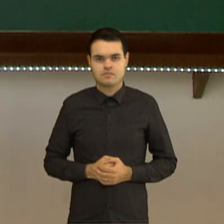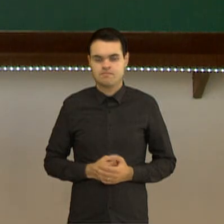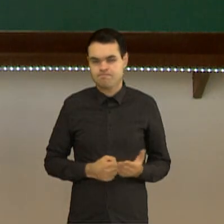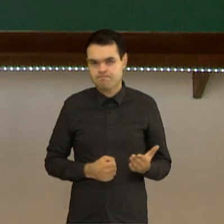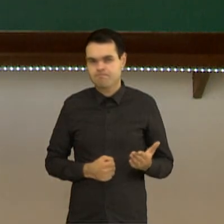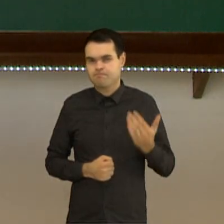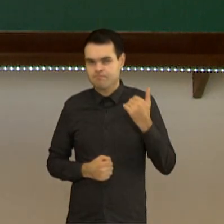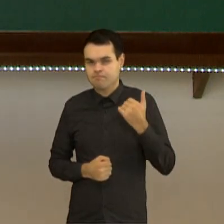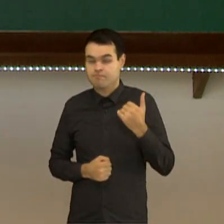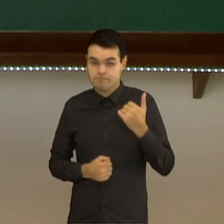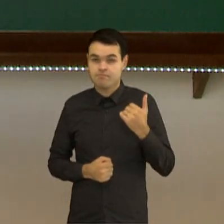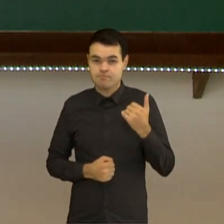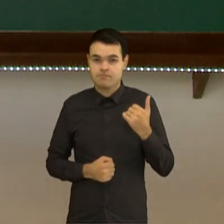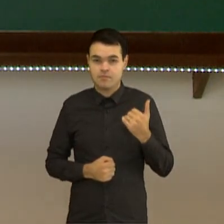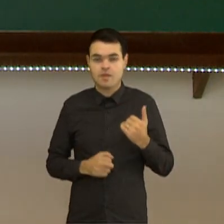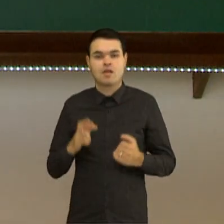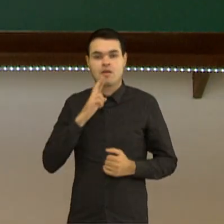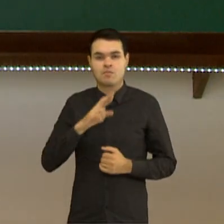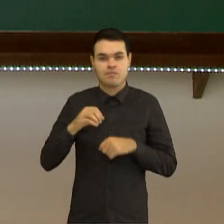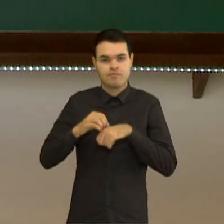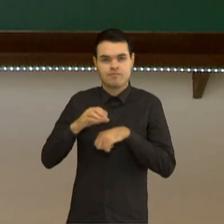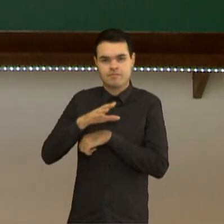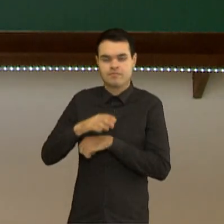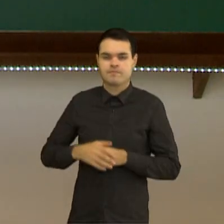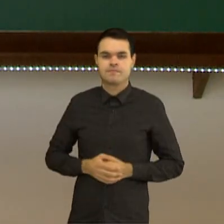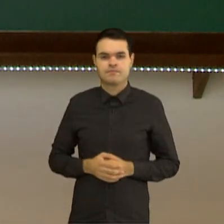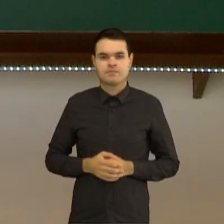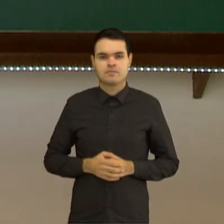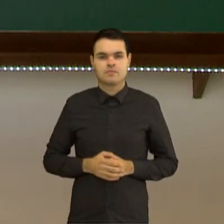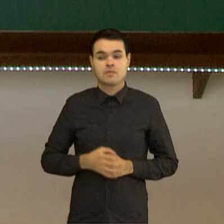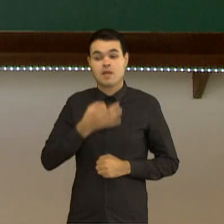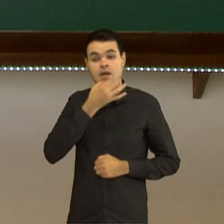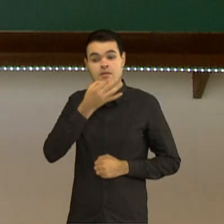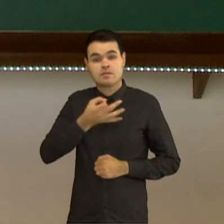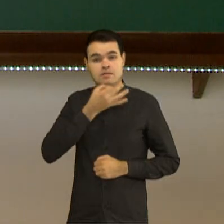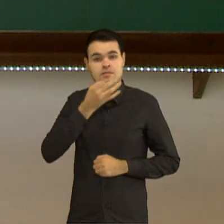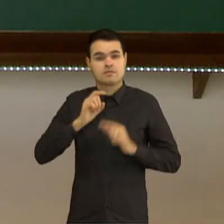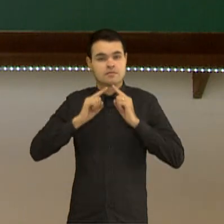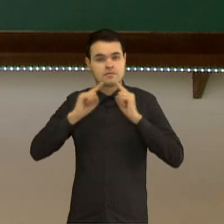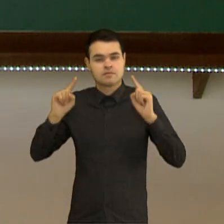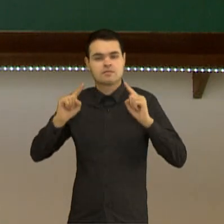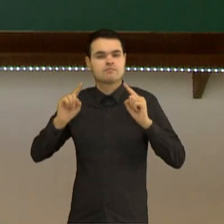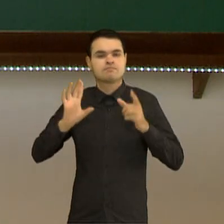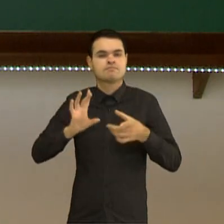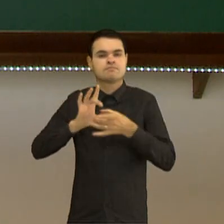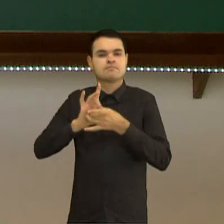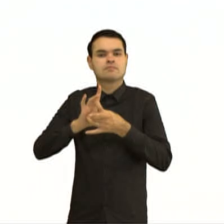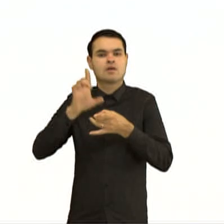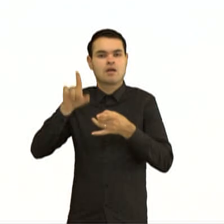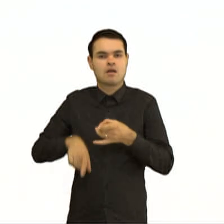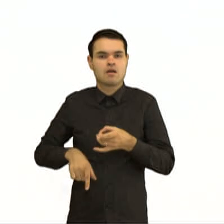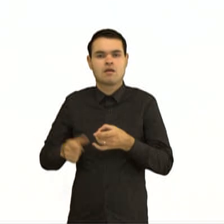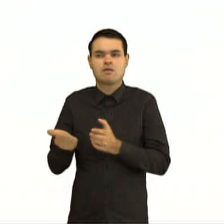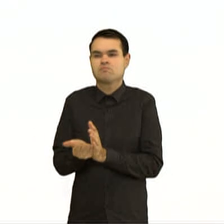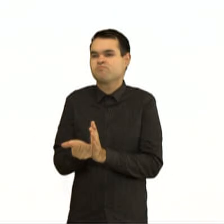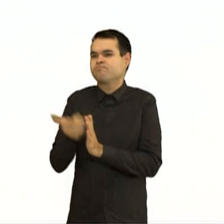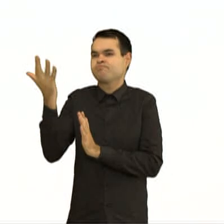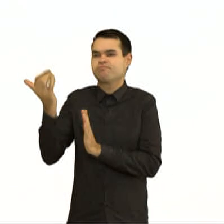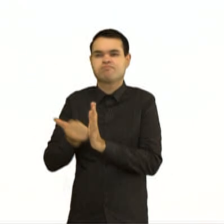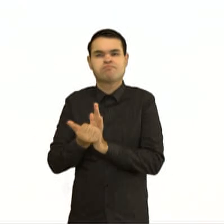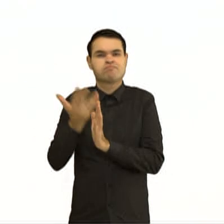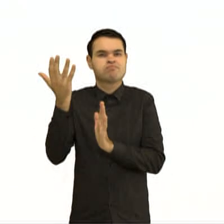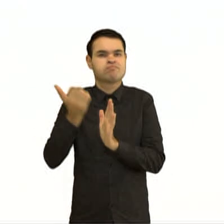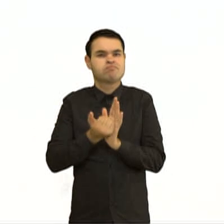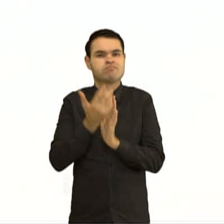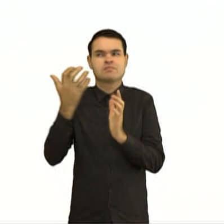Vamos então, estudantes, à resposta. A crítica está presente em relação ao excesso de propaganda em que as